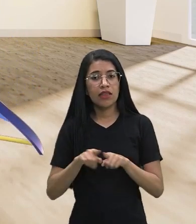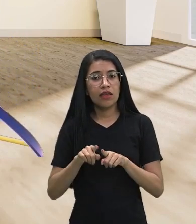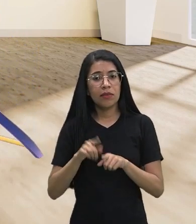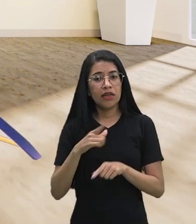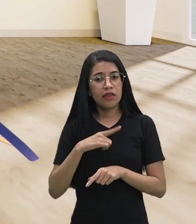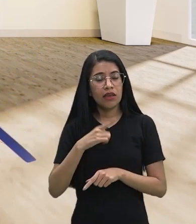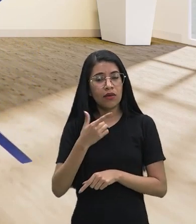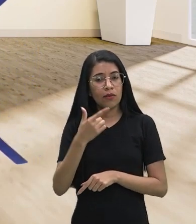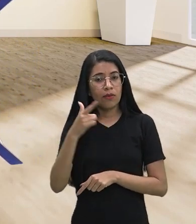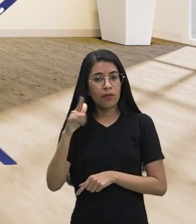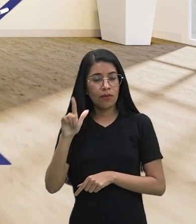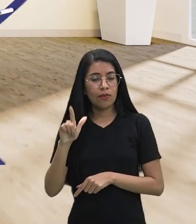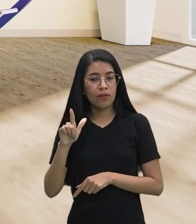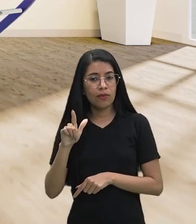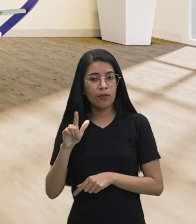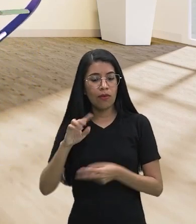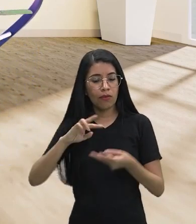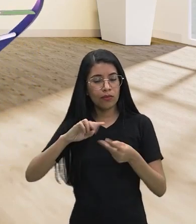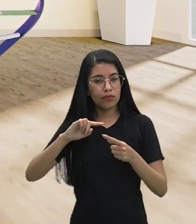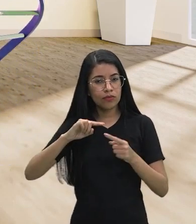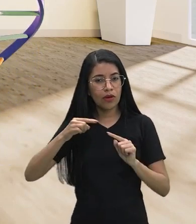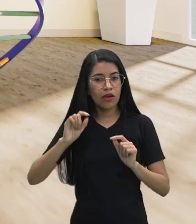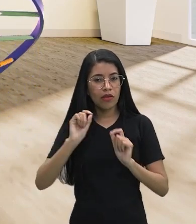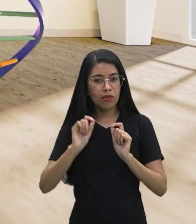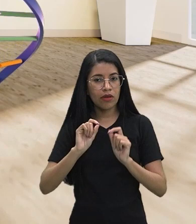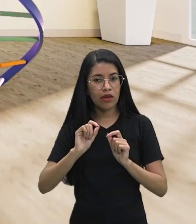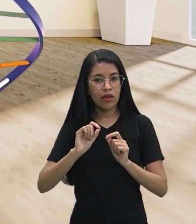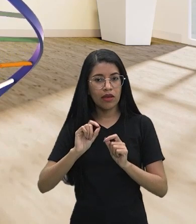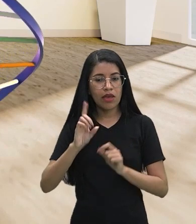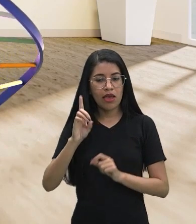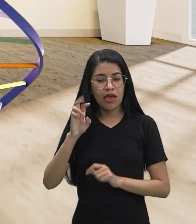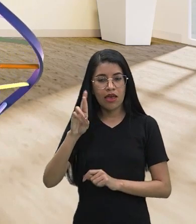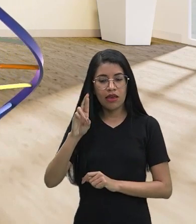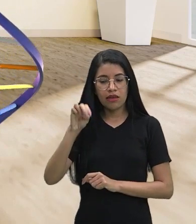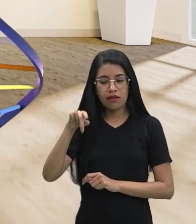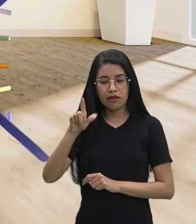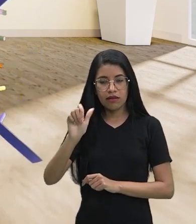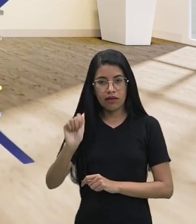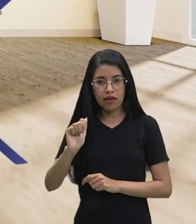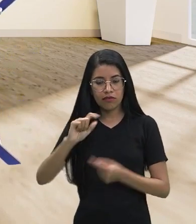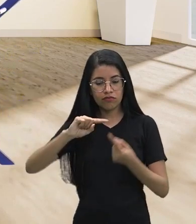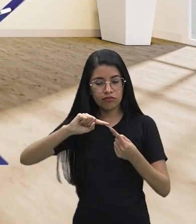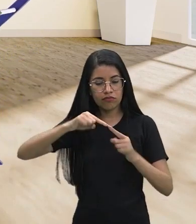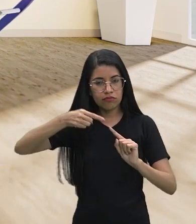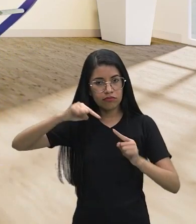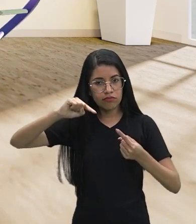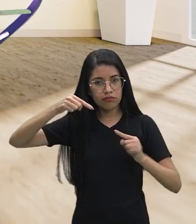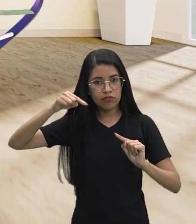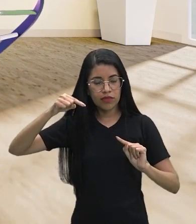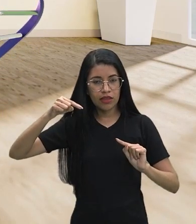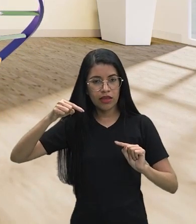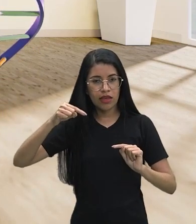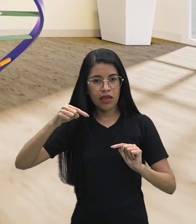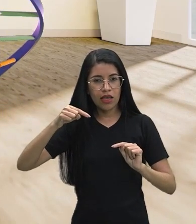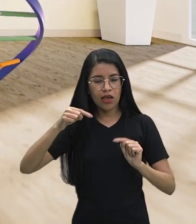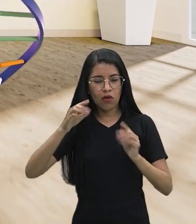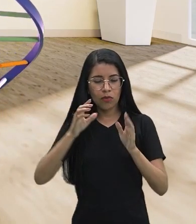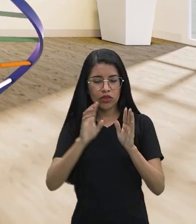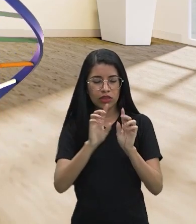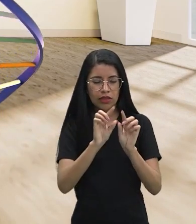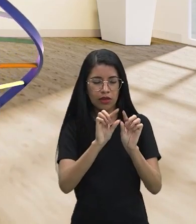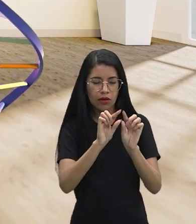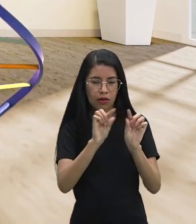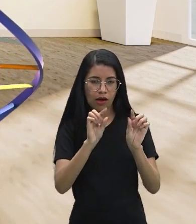gente, outro material genético chamado de RNA. Era como se eu tirasse só um pedacinho aqui